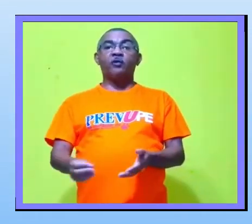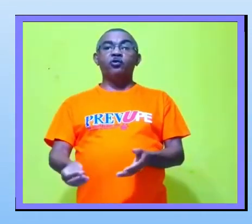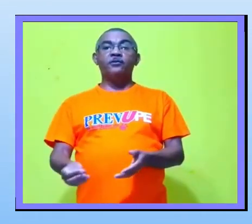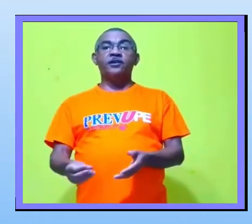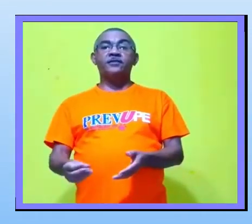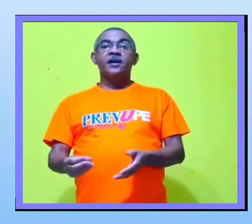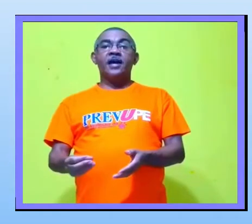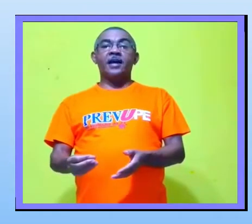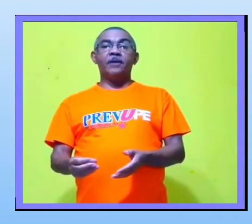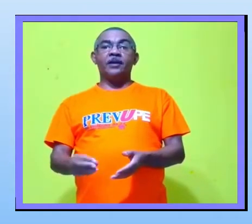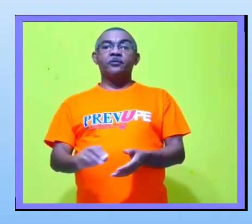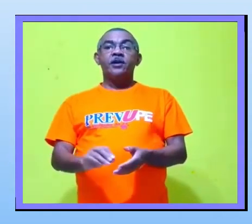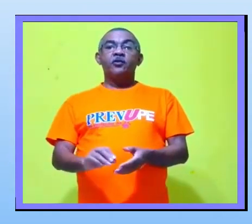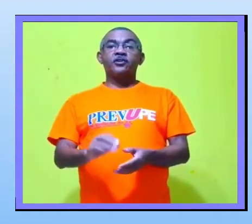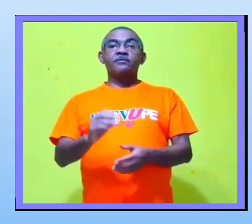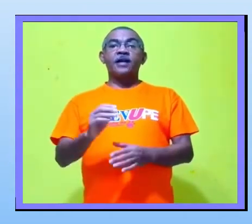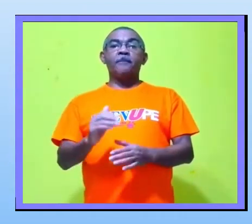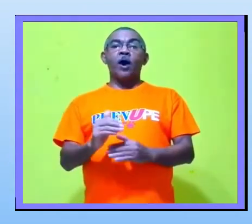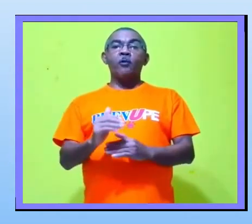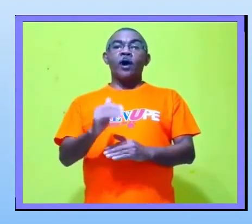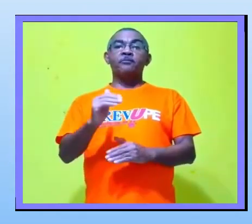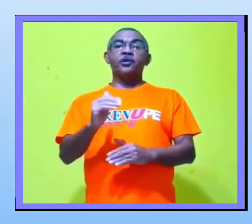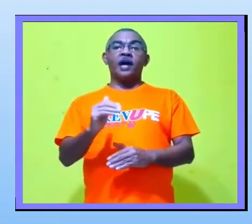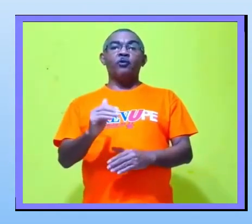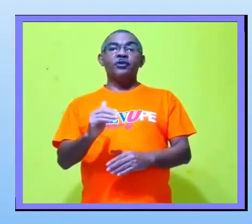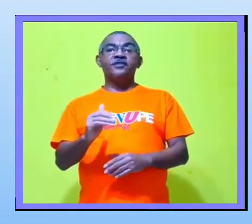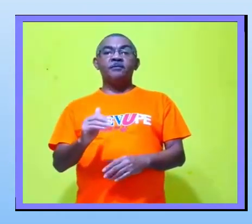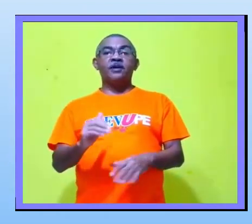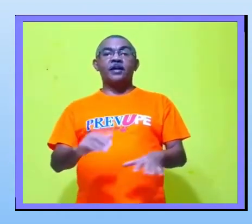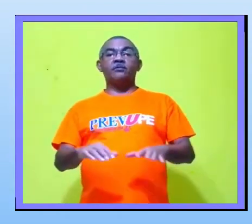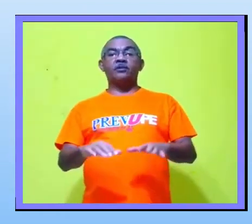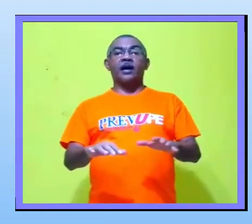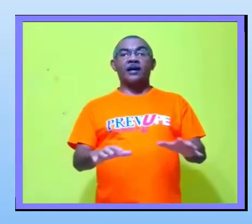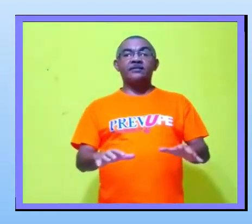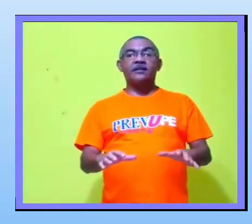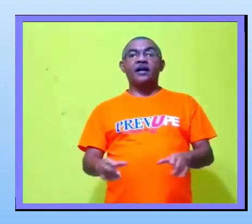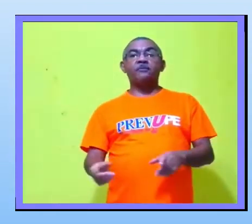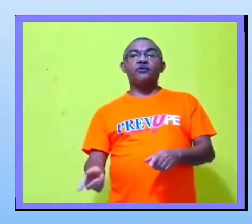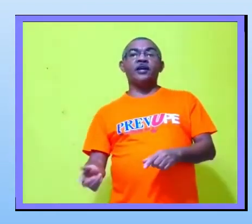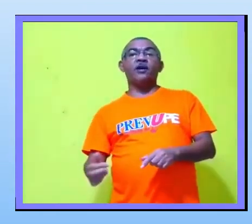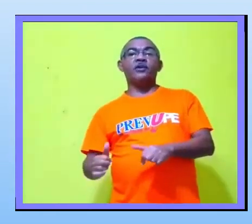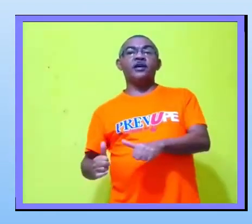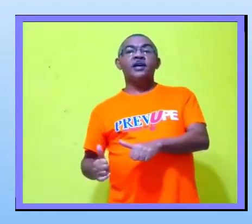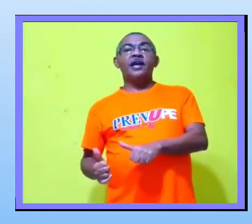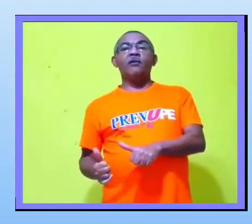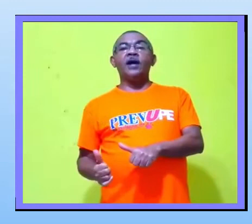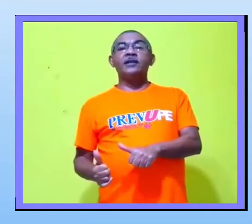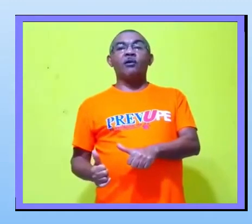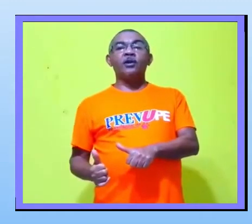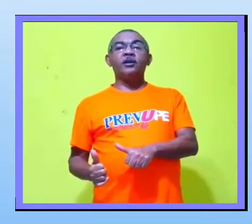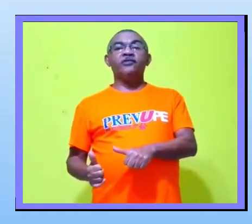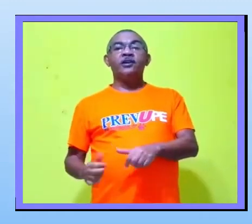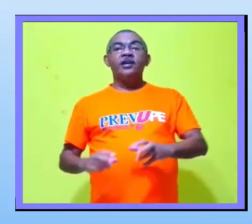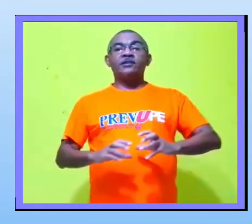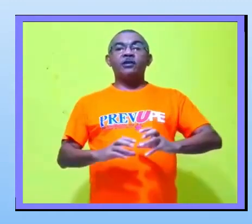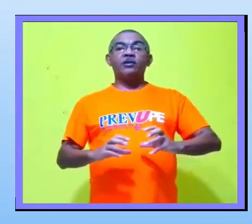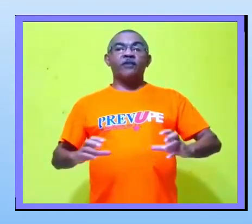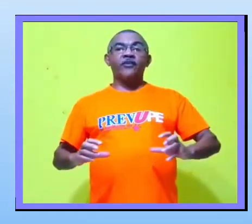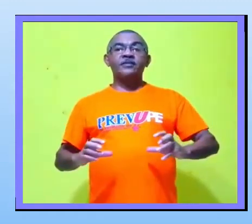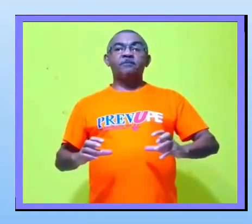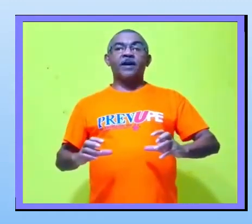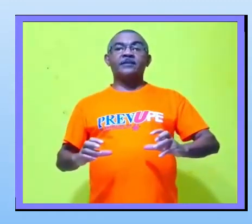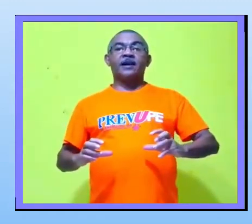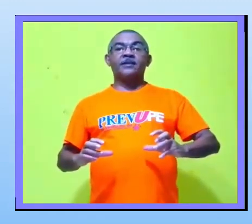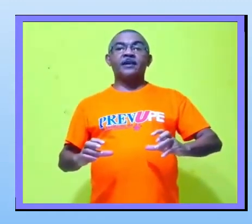inclusive dar o nome desse elemento. Nós temos o átomo de carbono em cima, que ele não está classificado, porque ele é o quê? Ele é um radical livre, então ele não